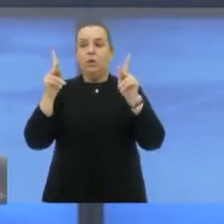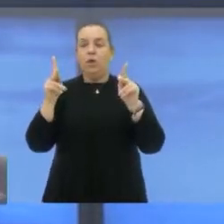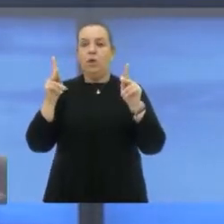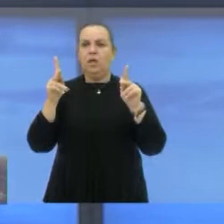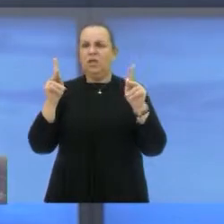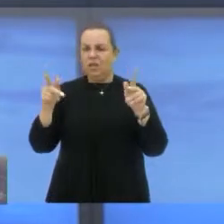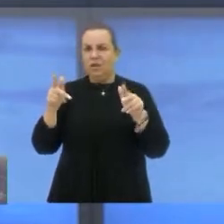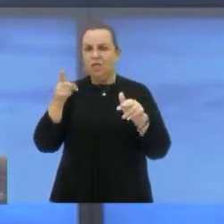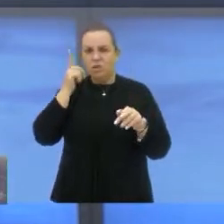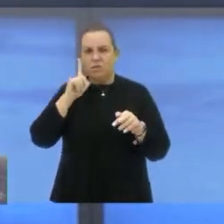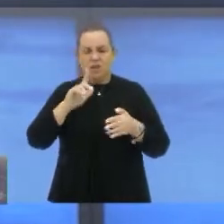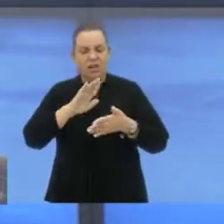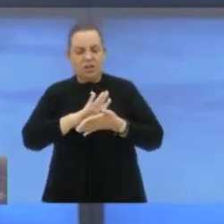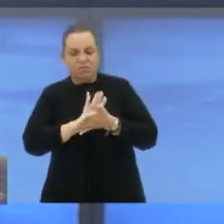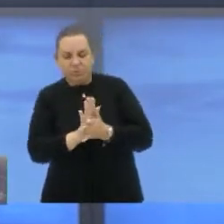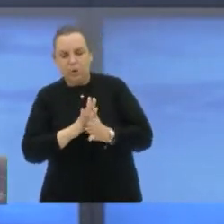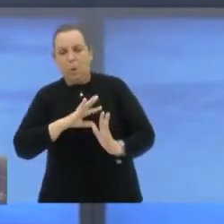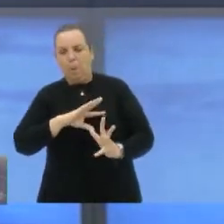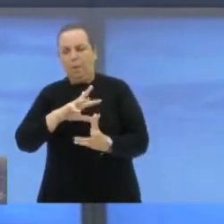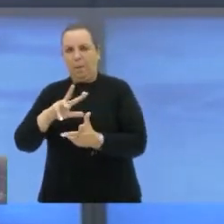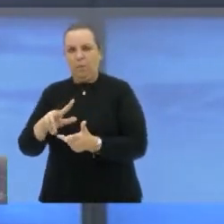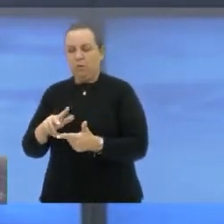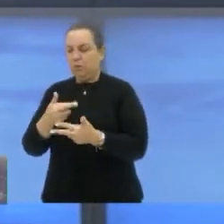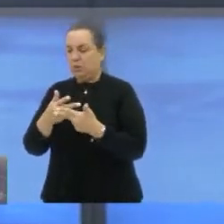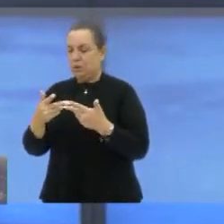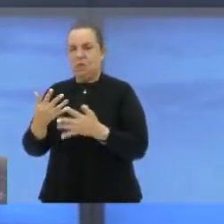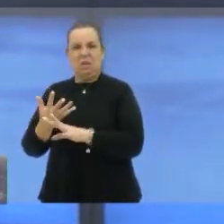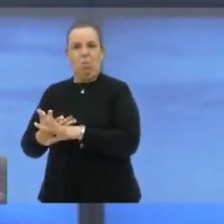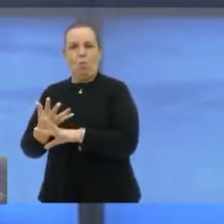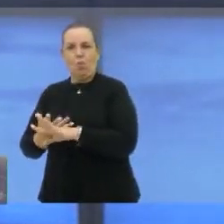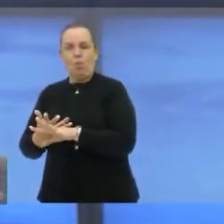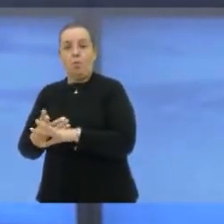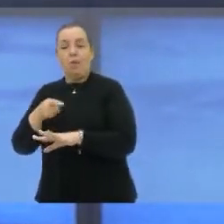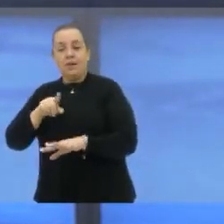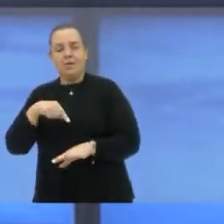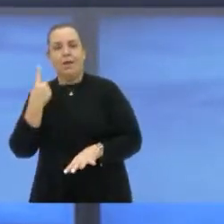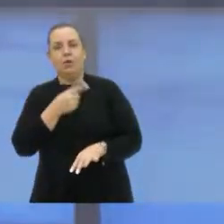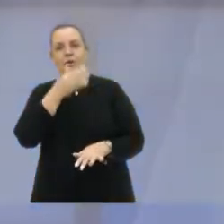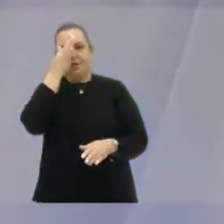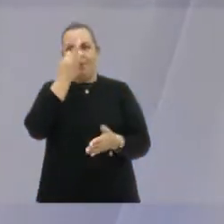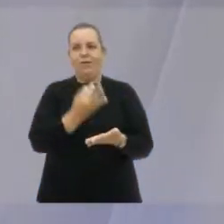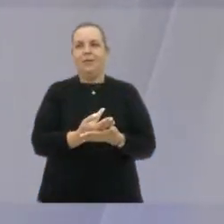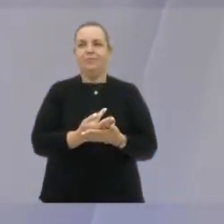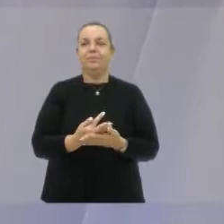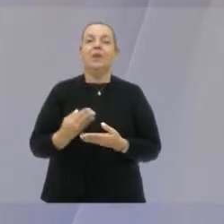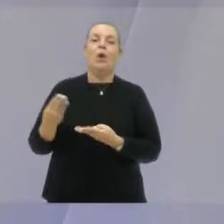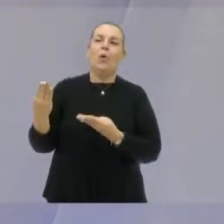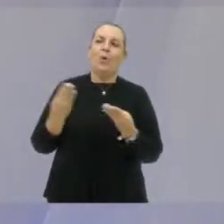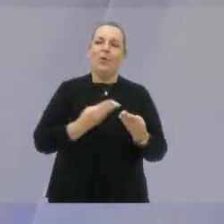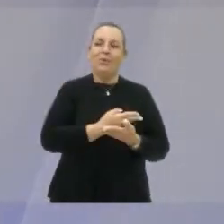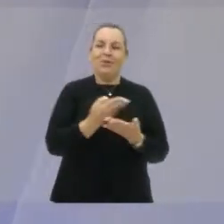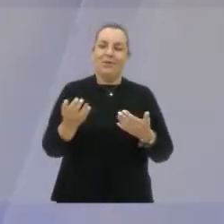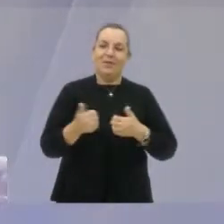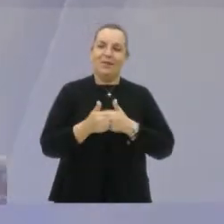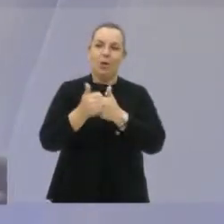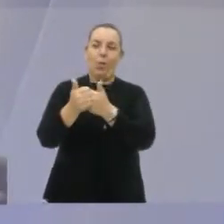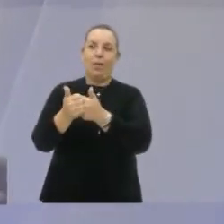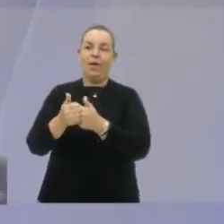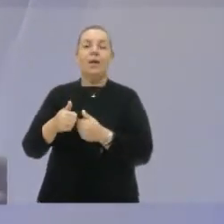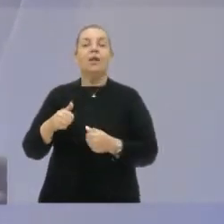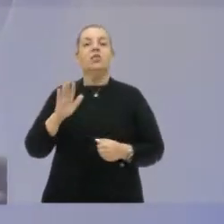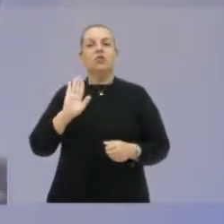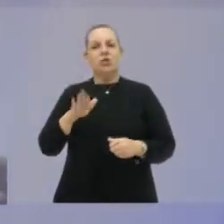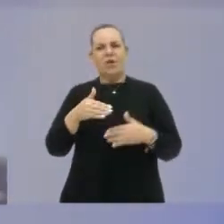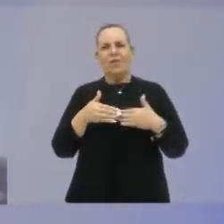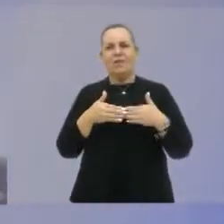mundo, a nossa fé. Por isso eu convido a você que está acompanhando, você que está em casa, já vai se abrindo à